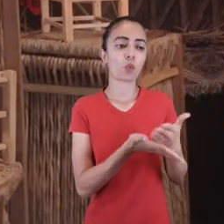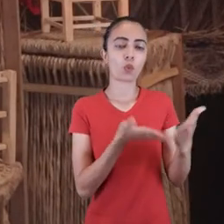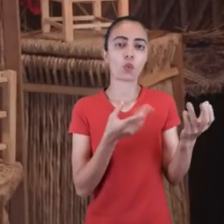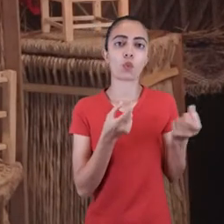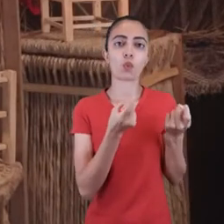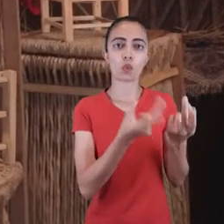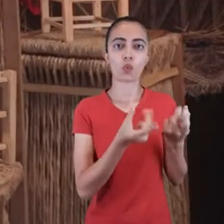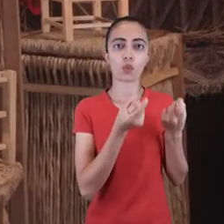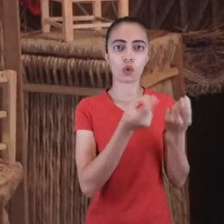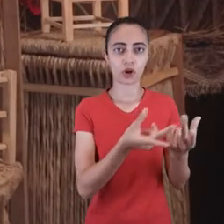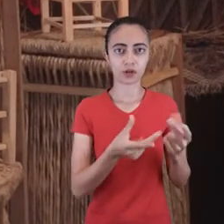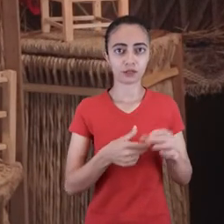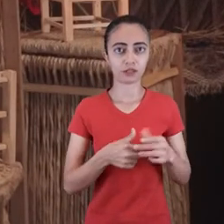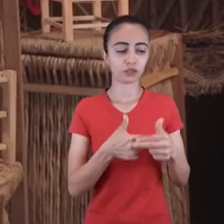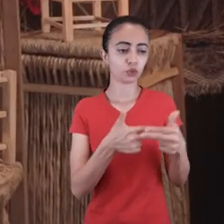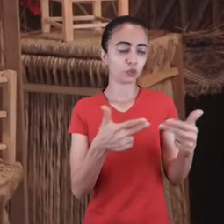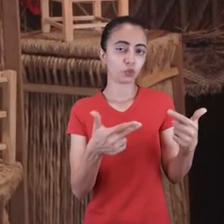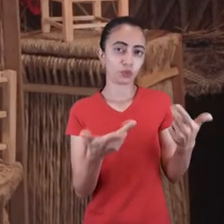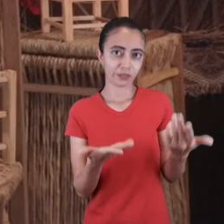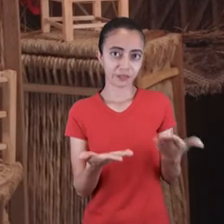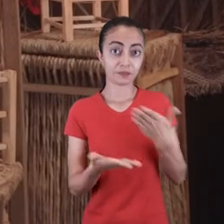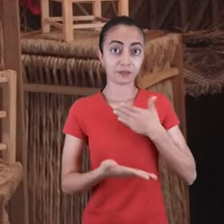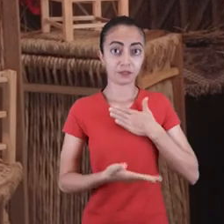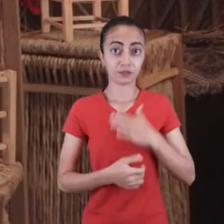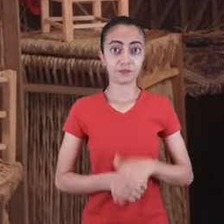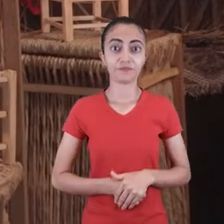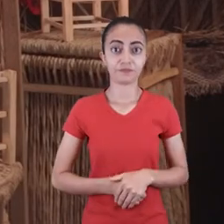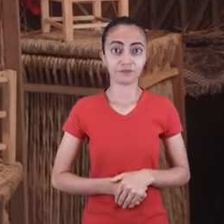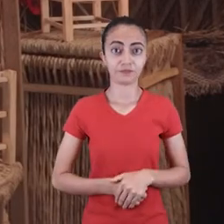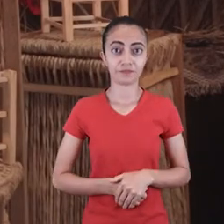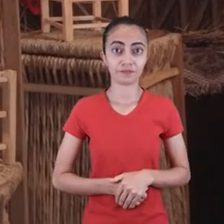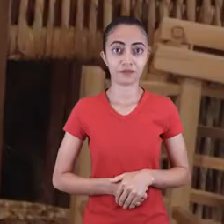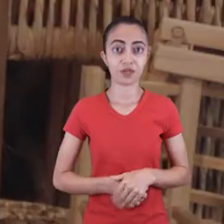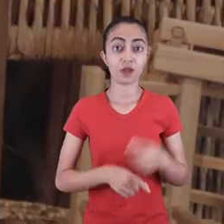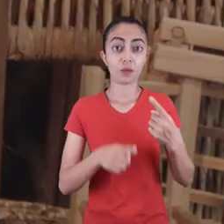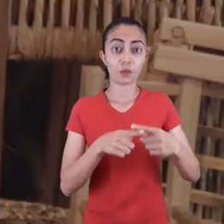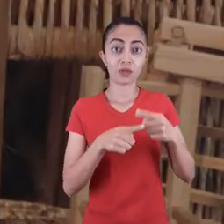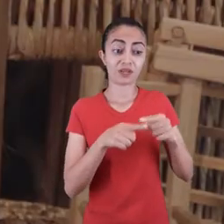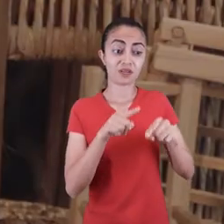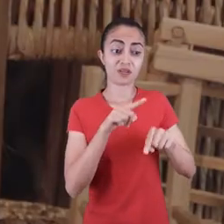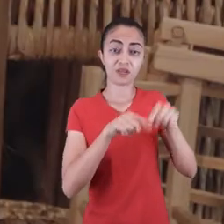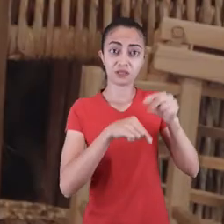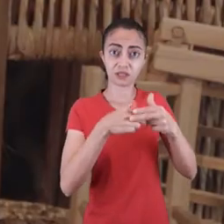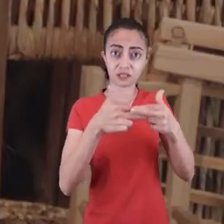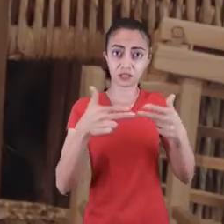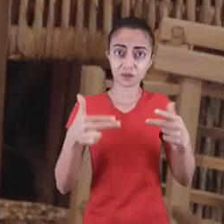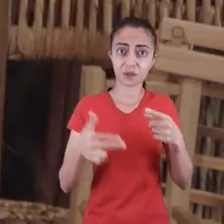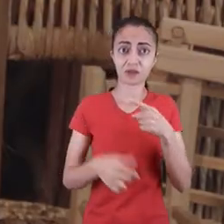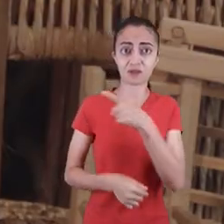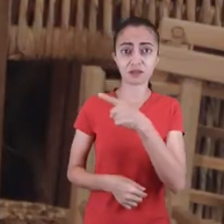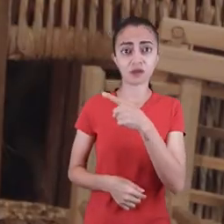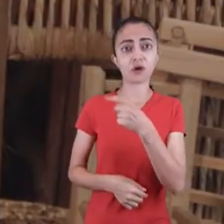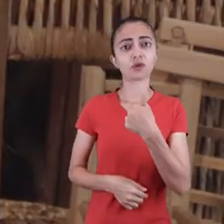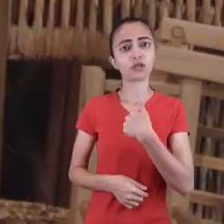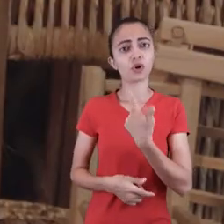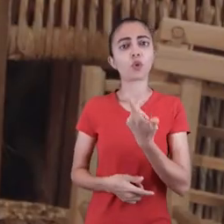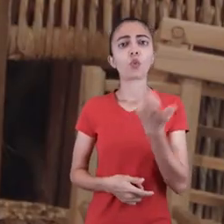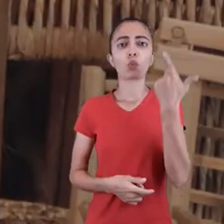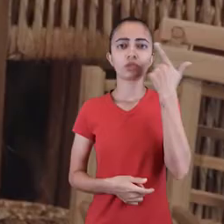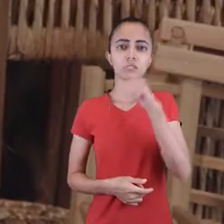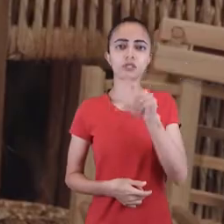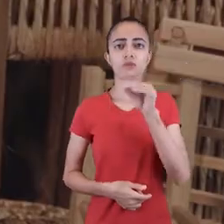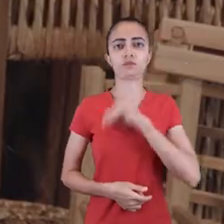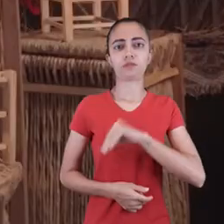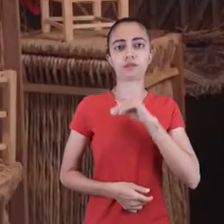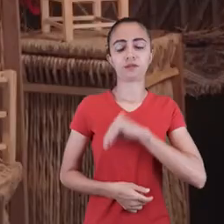lá as minhas mercadorias, porque é desse material e dessas peças que eu tiro a